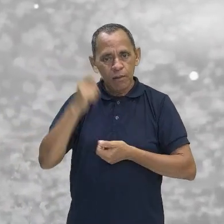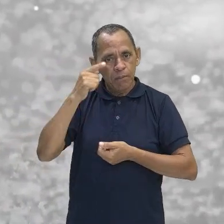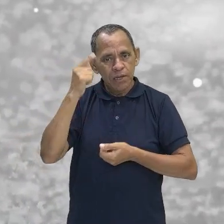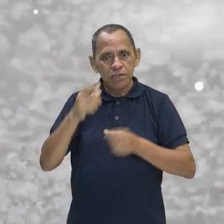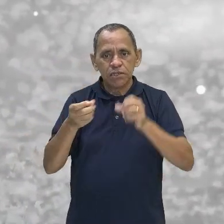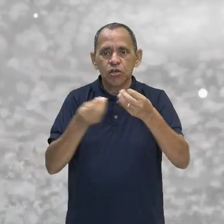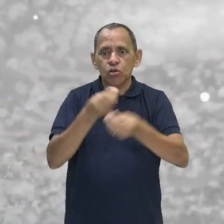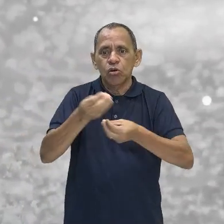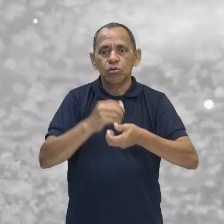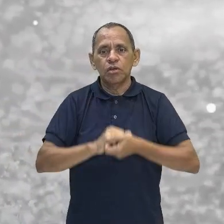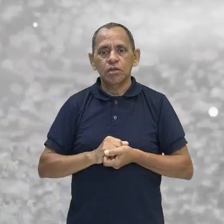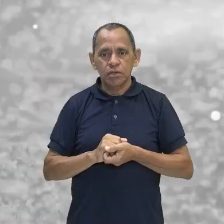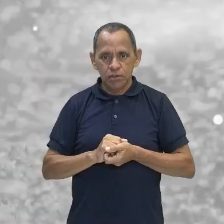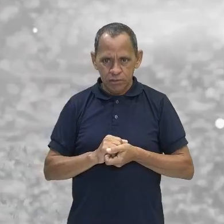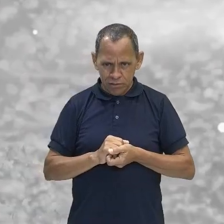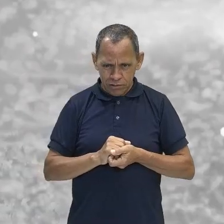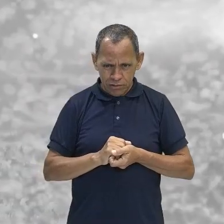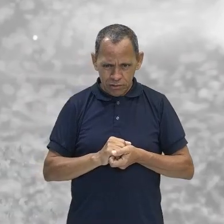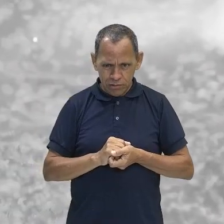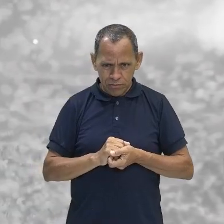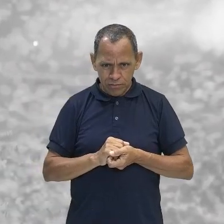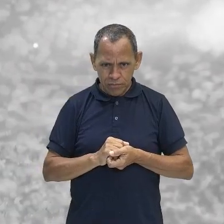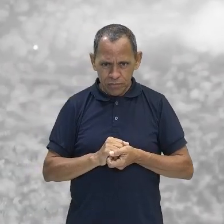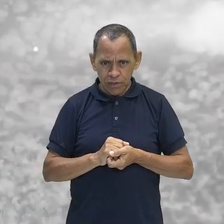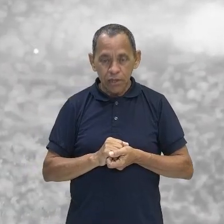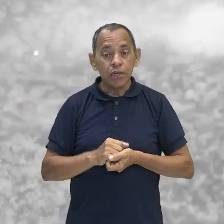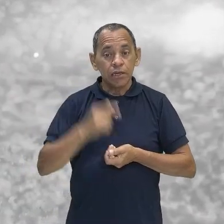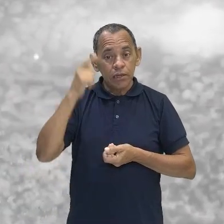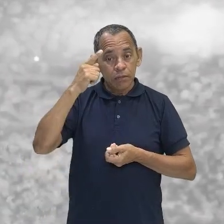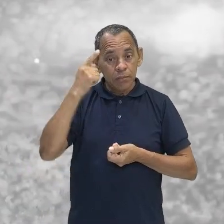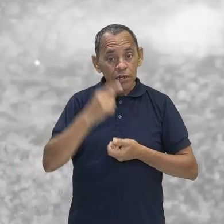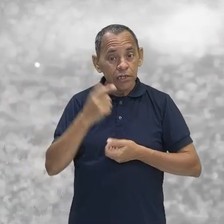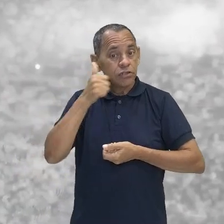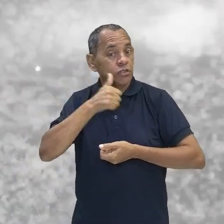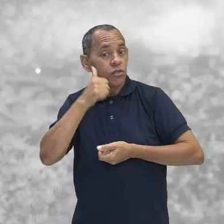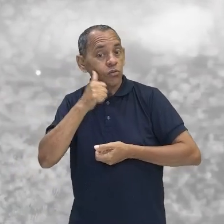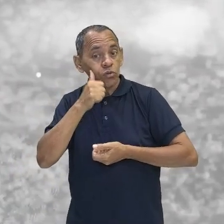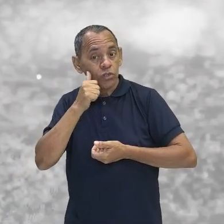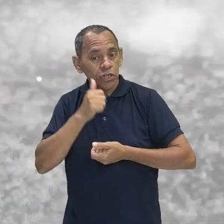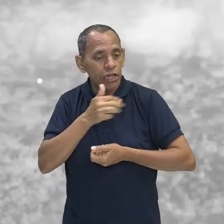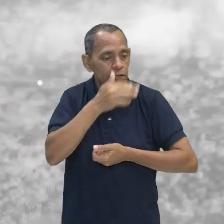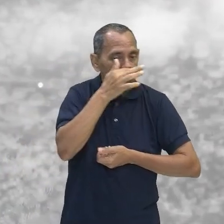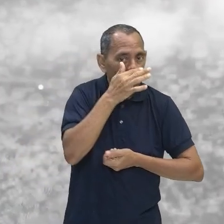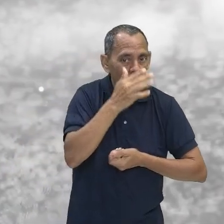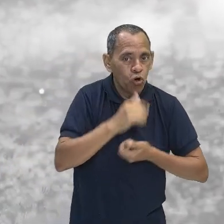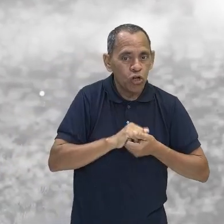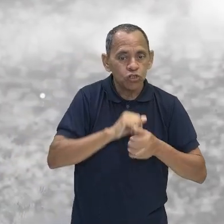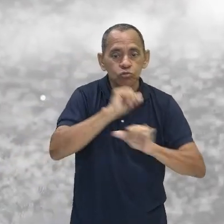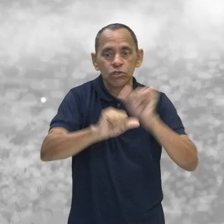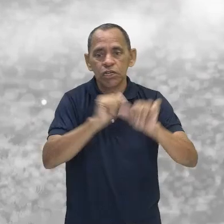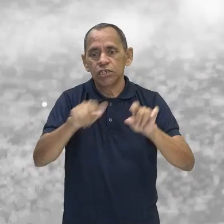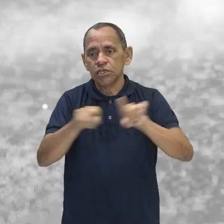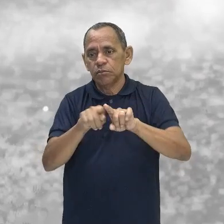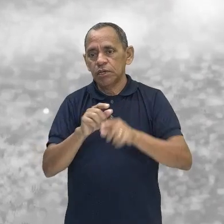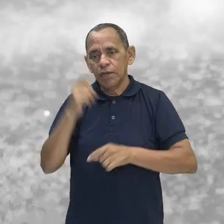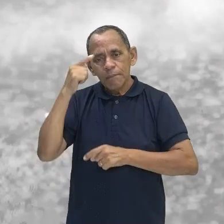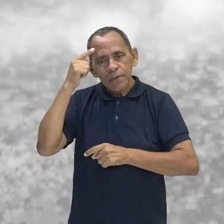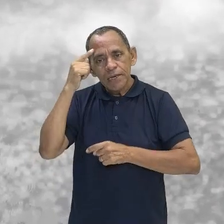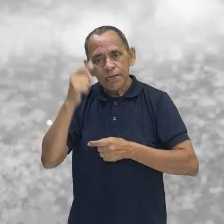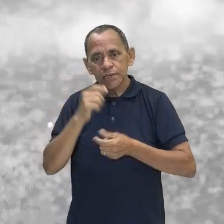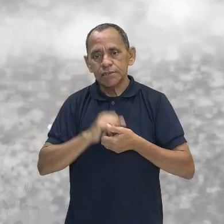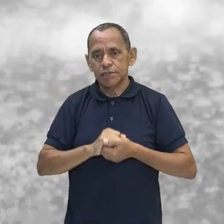meninas, cegas inexatas. Pensem nas mulheres, rotas alteradas. Pensem